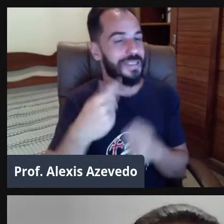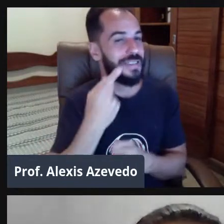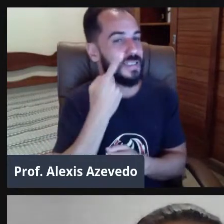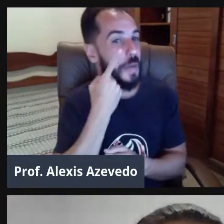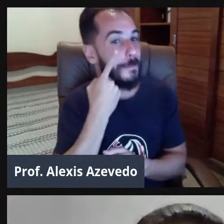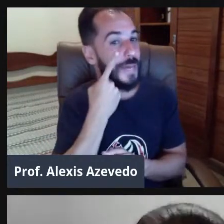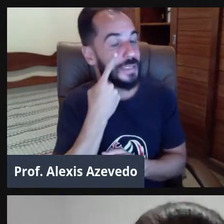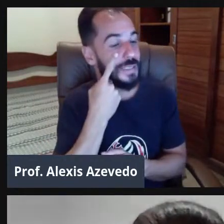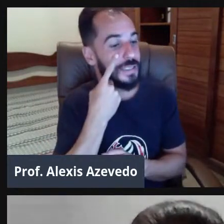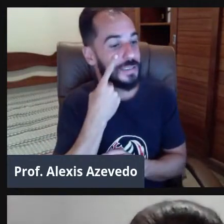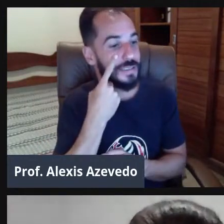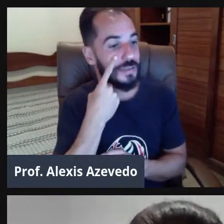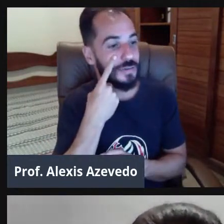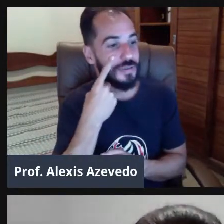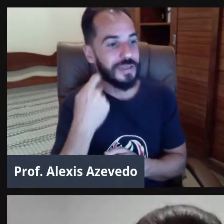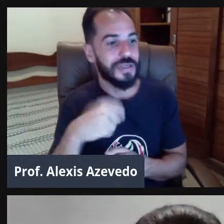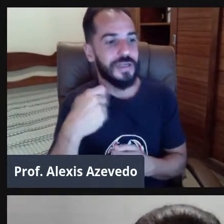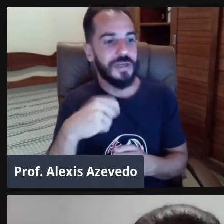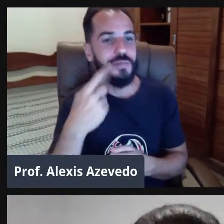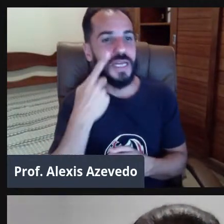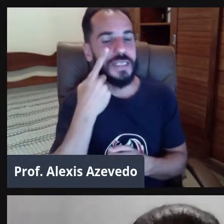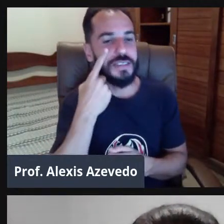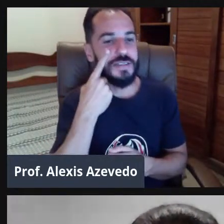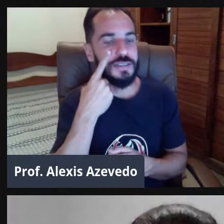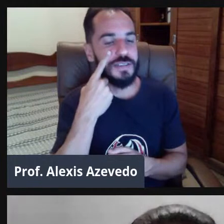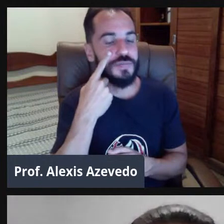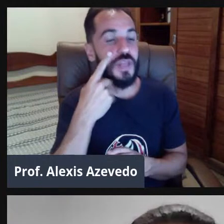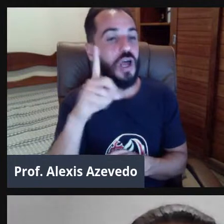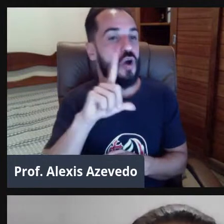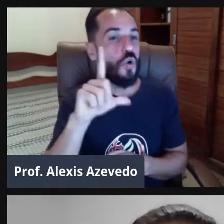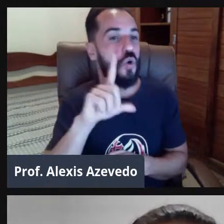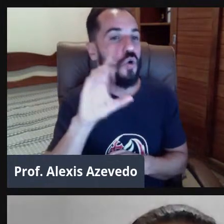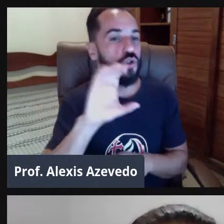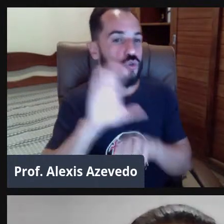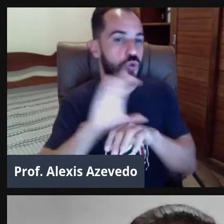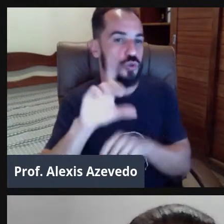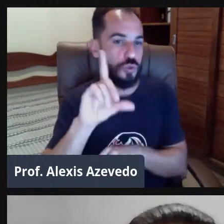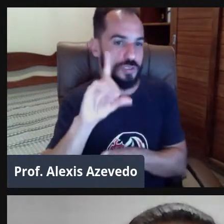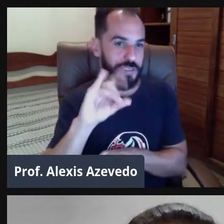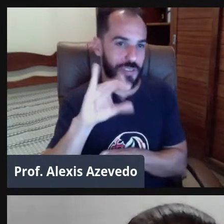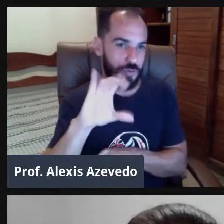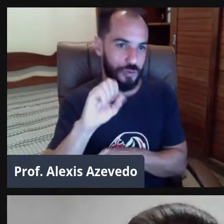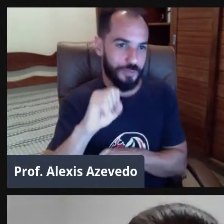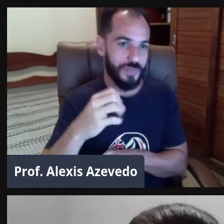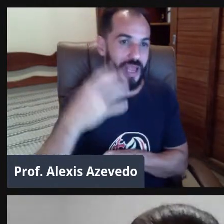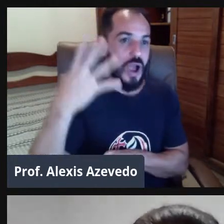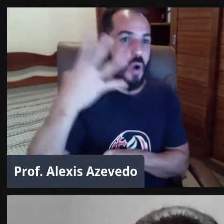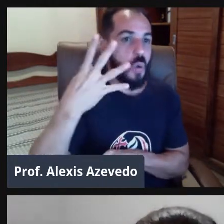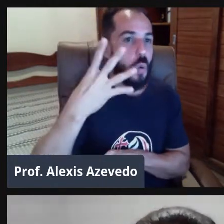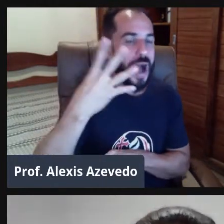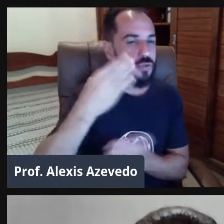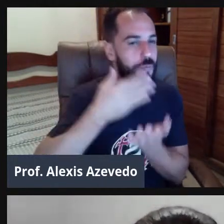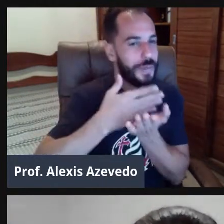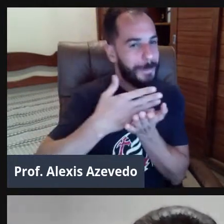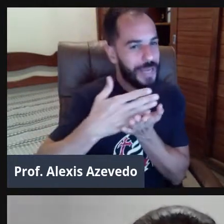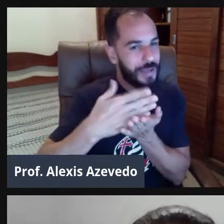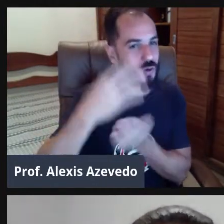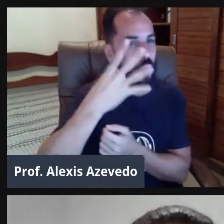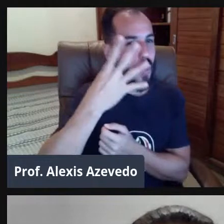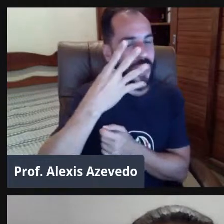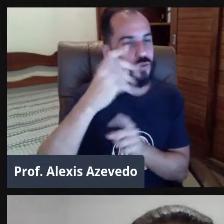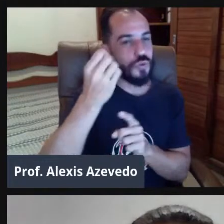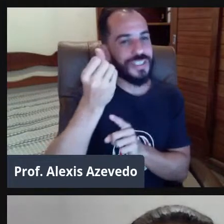com relação ao curso de licenciatura. Nos nossos 4 primeiros semestres, a gente